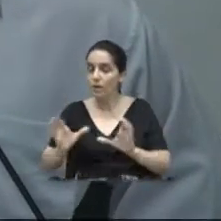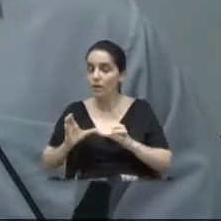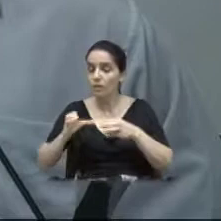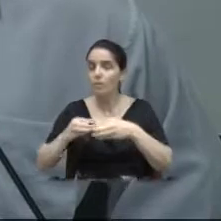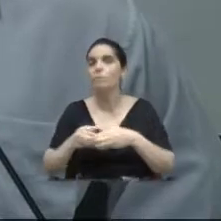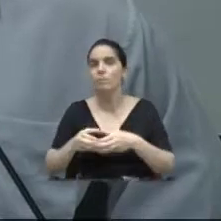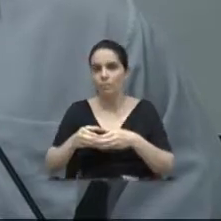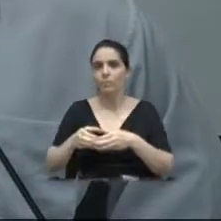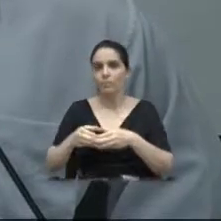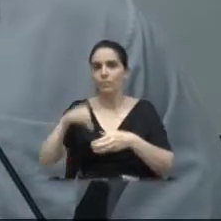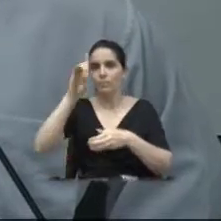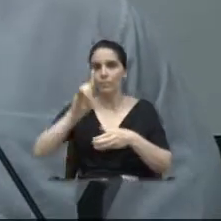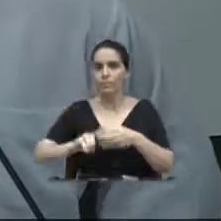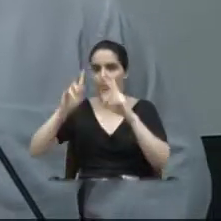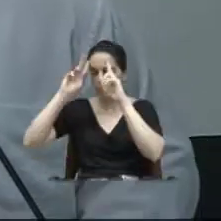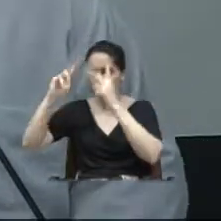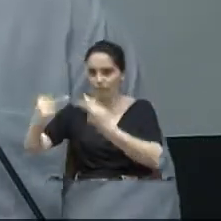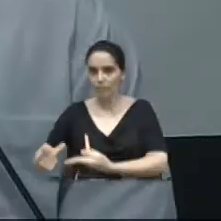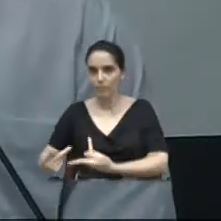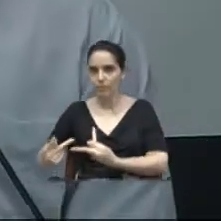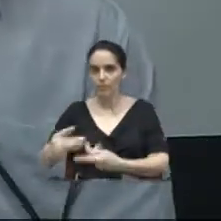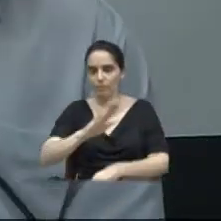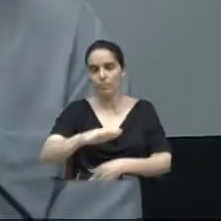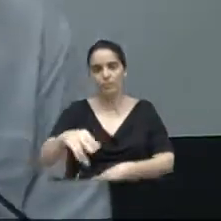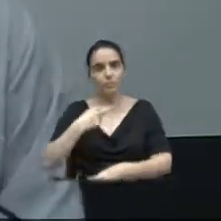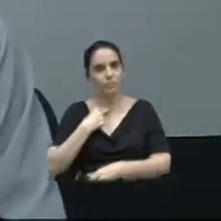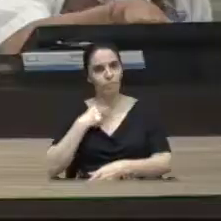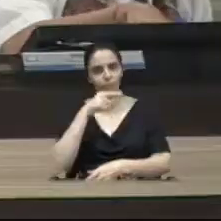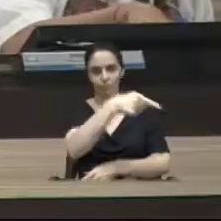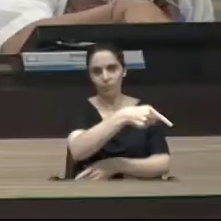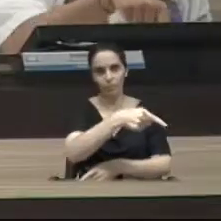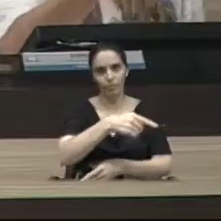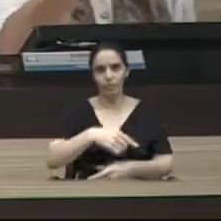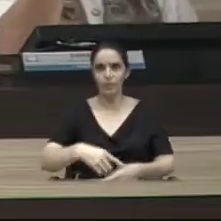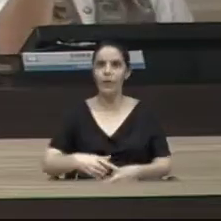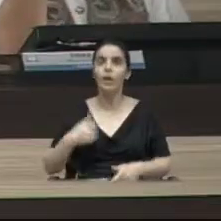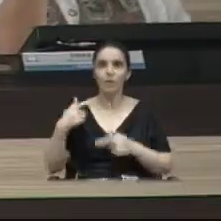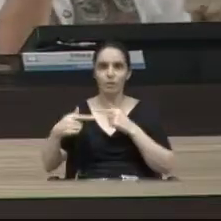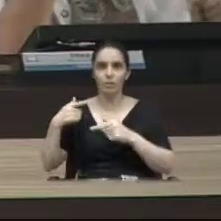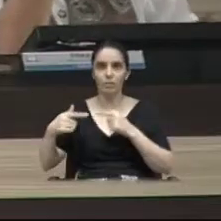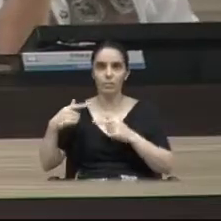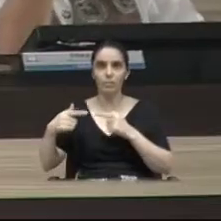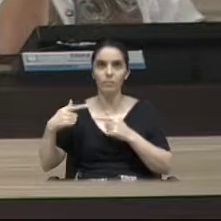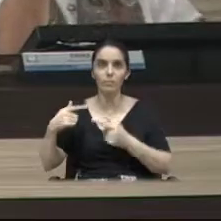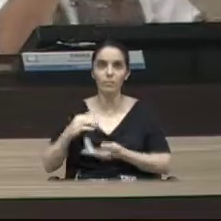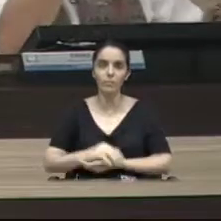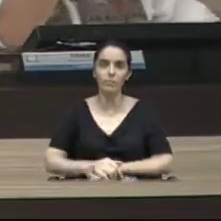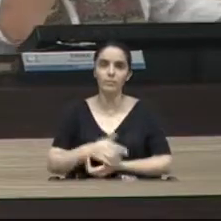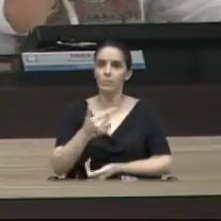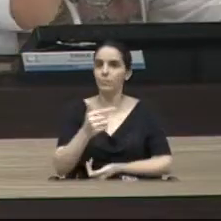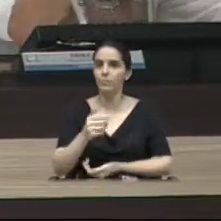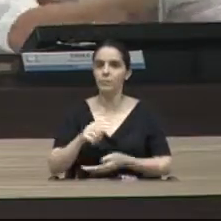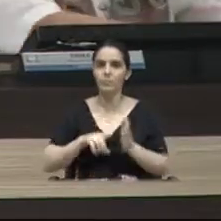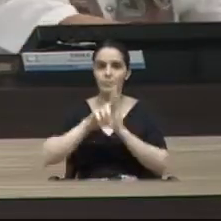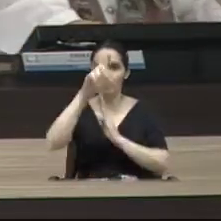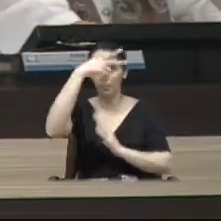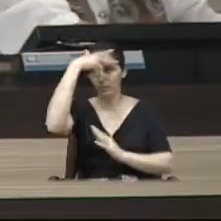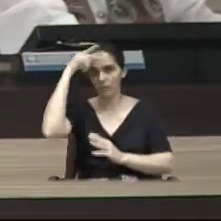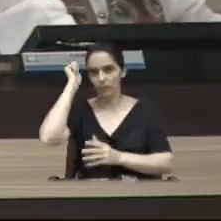porque aquelas crianças não podem mais ficar lá. Obrigado, presidente. Continue a discussão. Não havendo